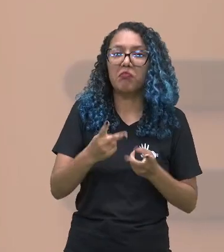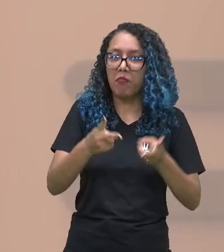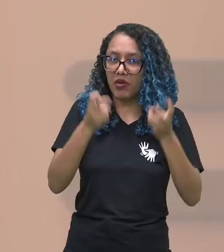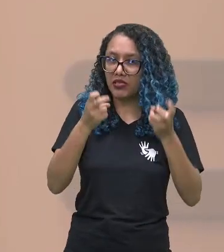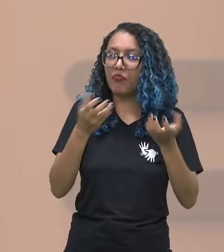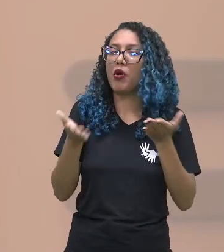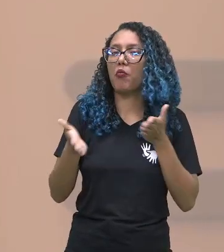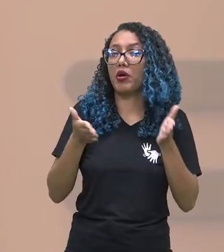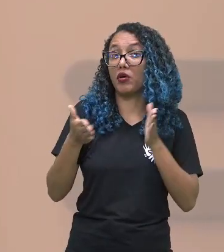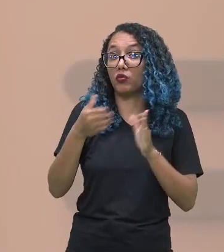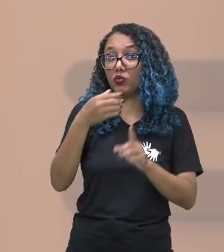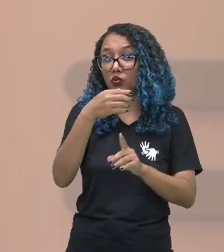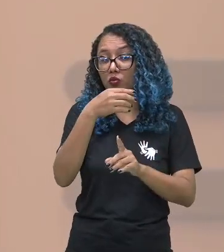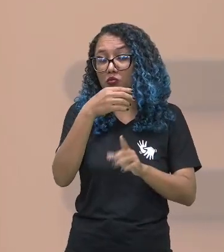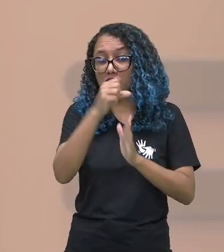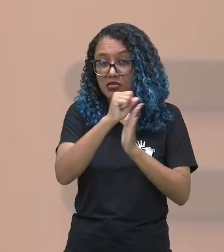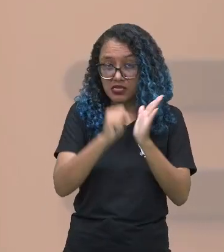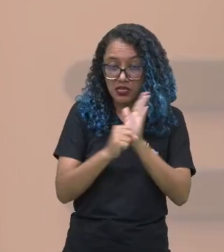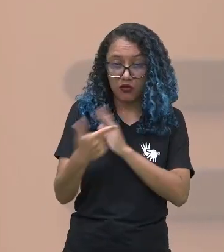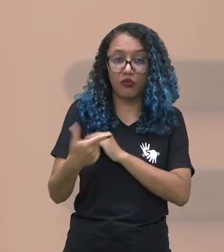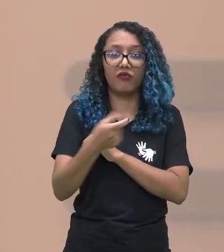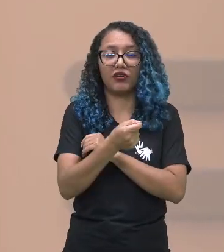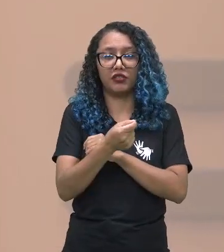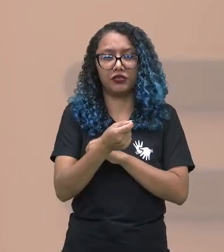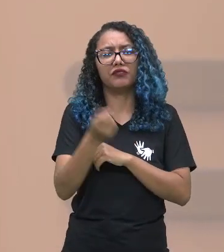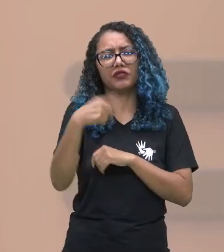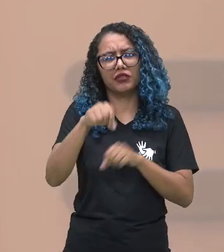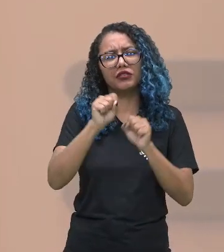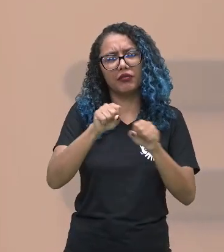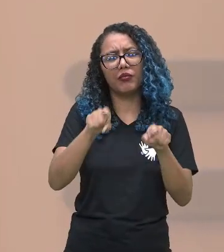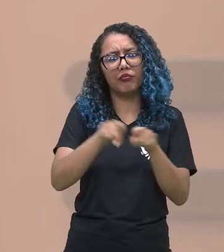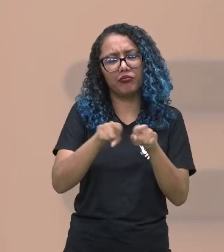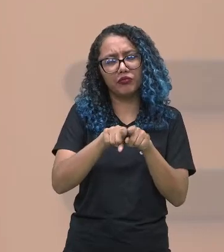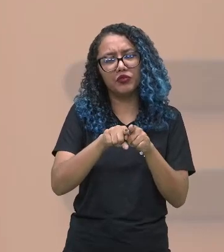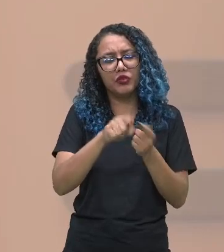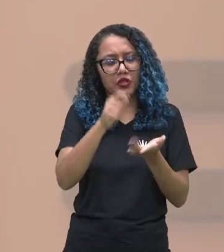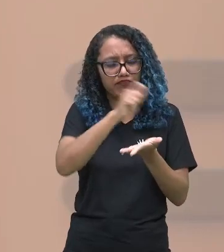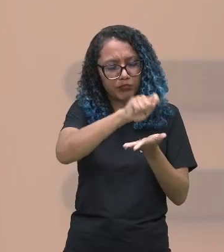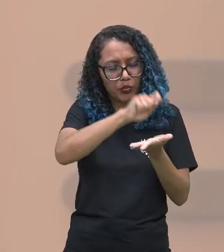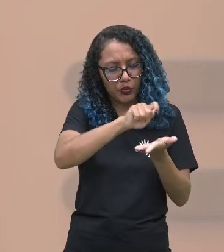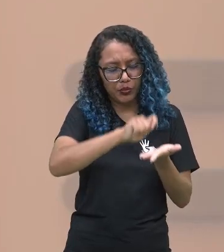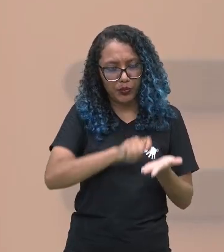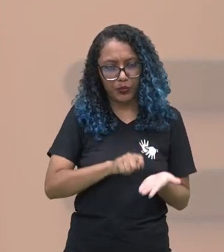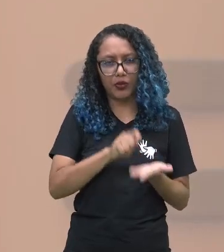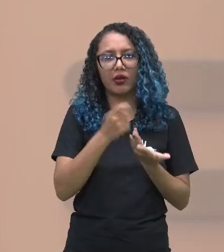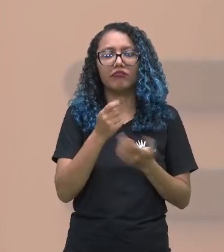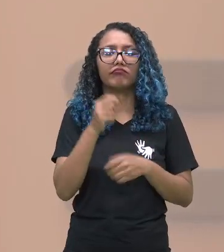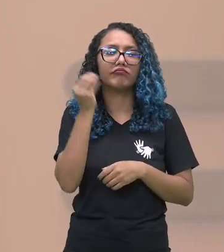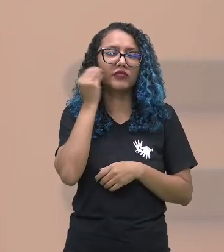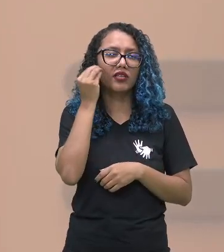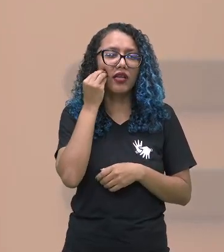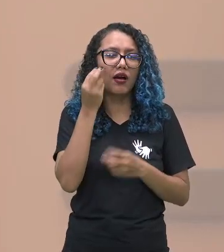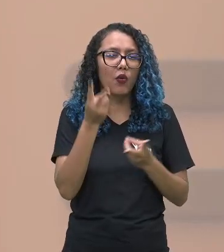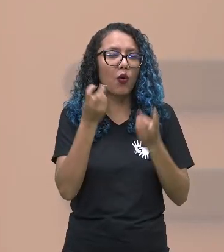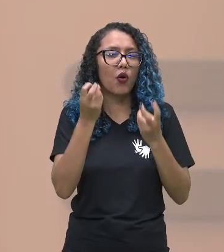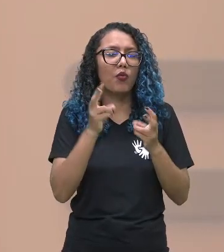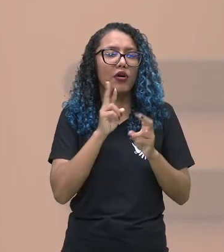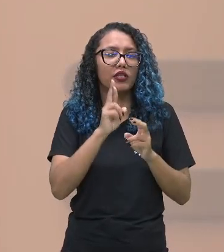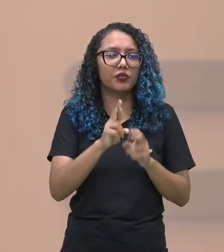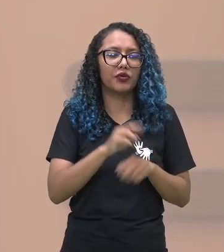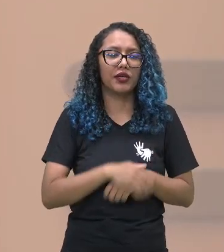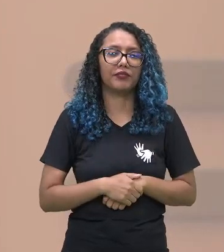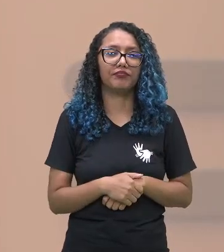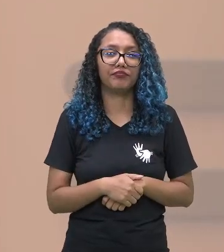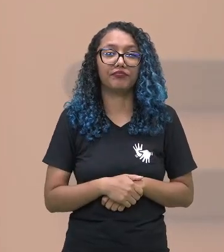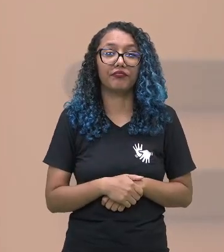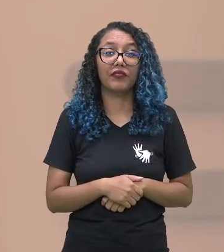XX. E aí você pode, mais uma vez, anotar para tentar responder. E nos dias atuais, essa